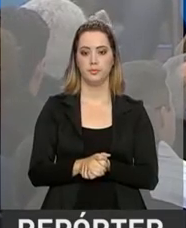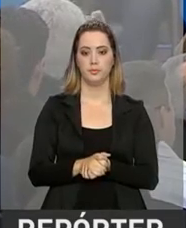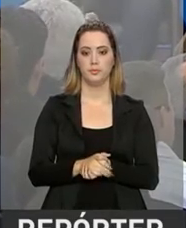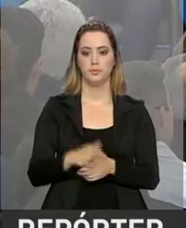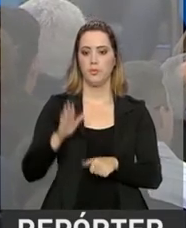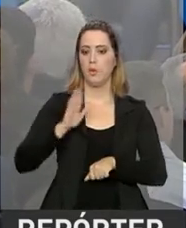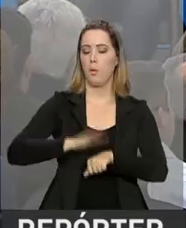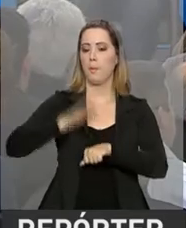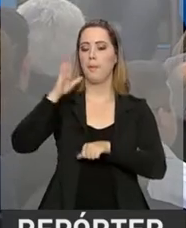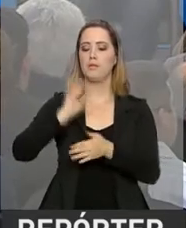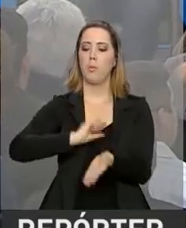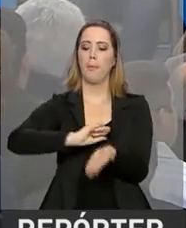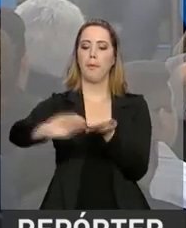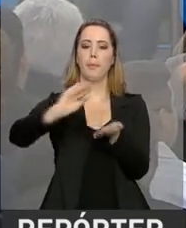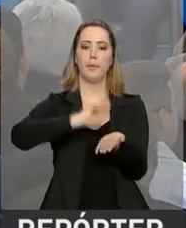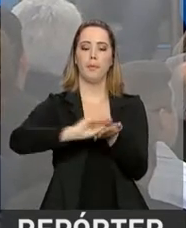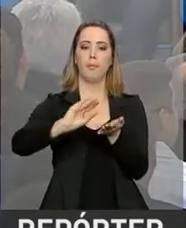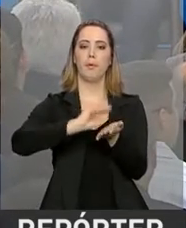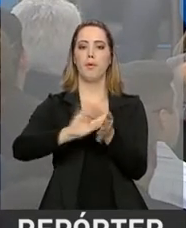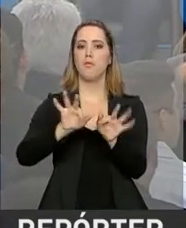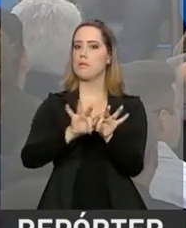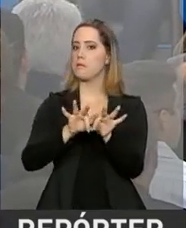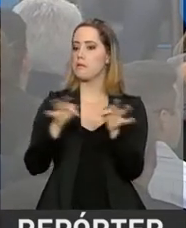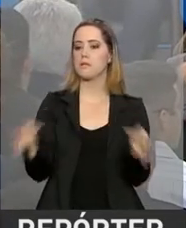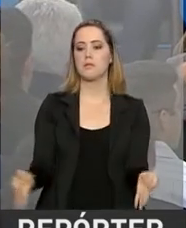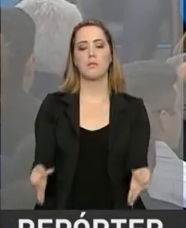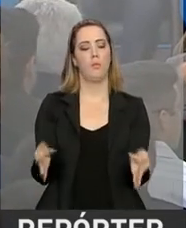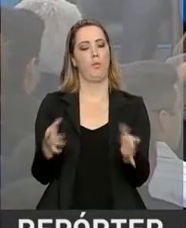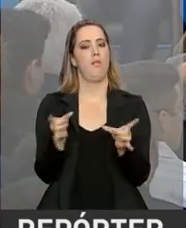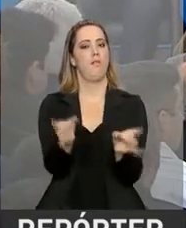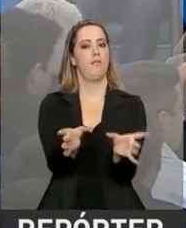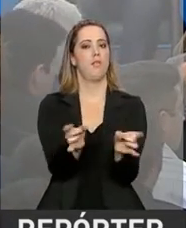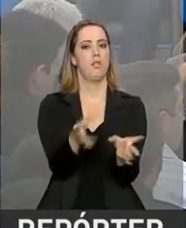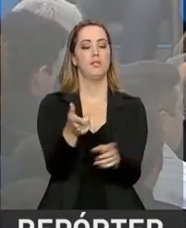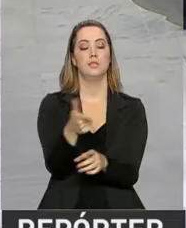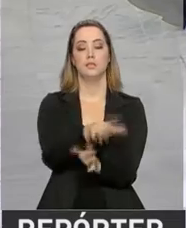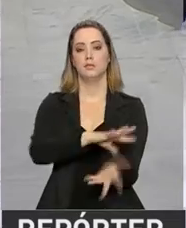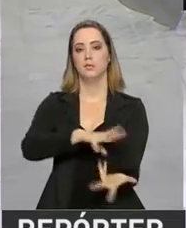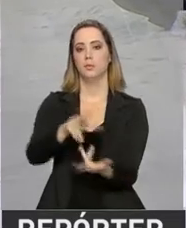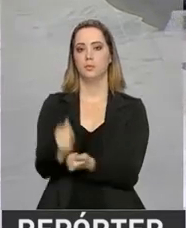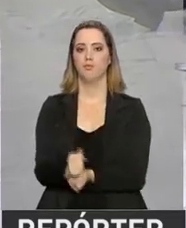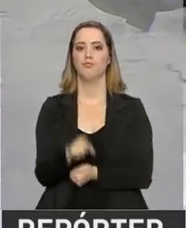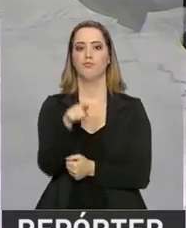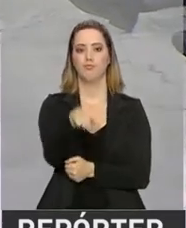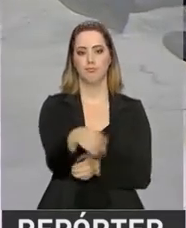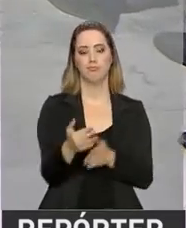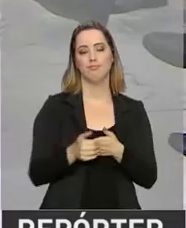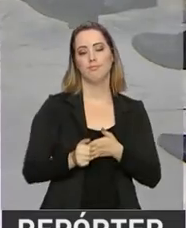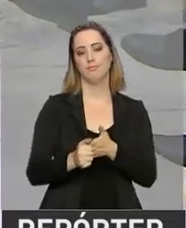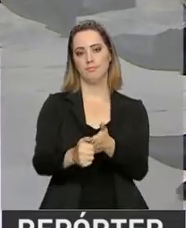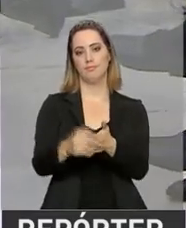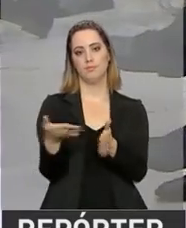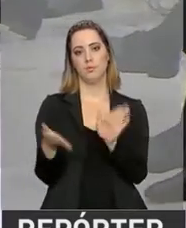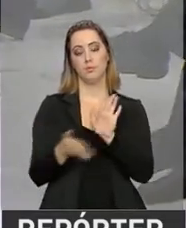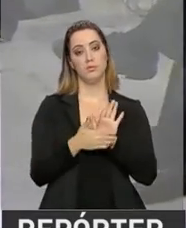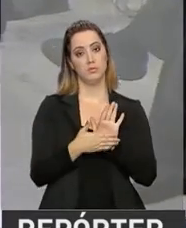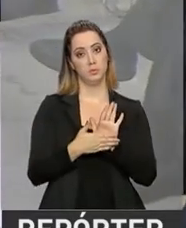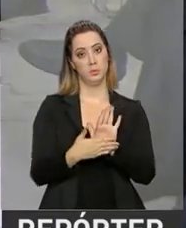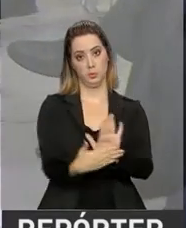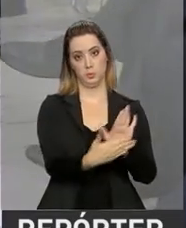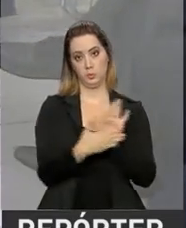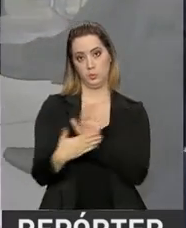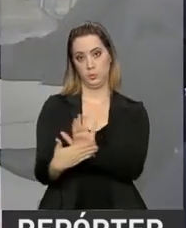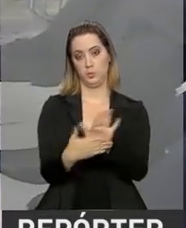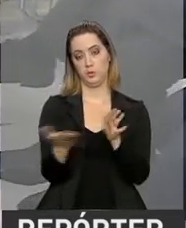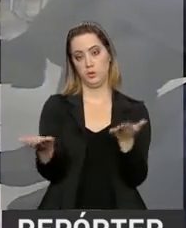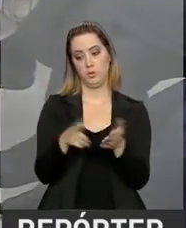os recursos menos burocracia na hora de exportar e capacitação para ampliar o negócio são as diretrizes que vão ser colocadas em prática para